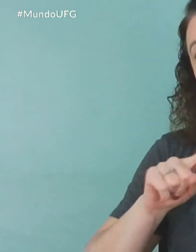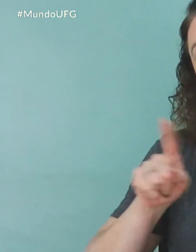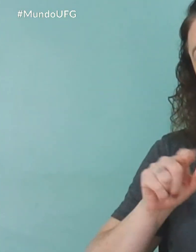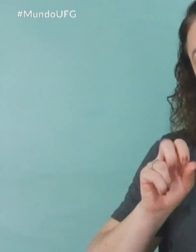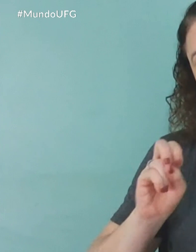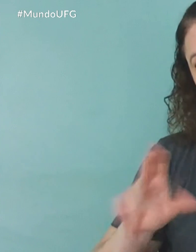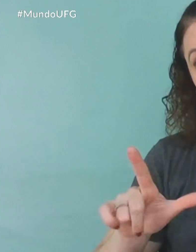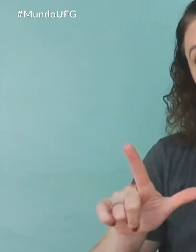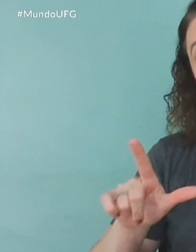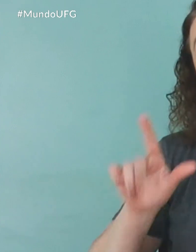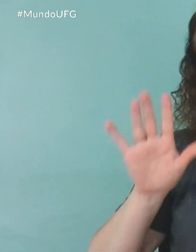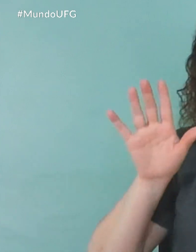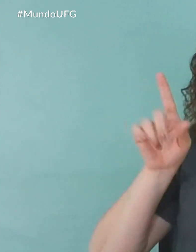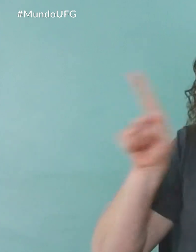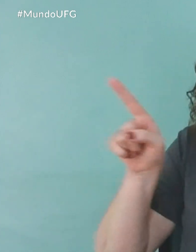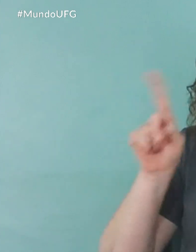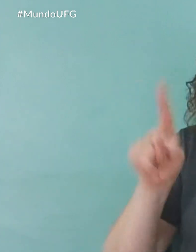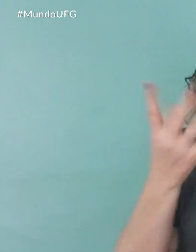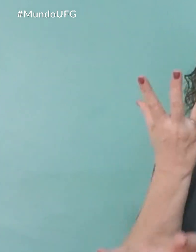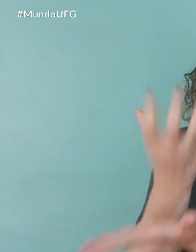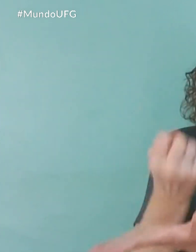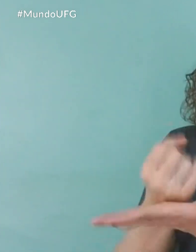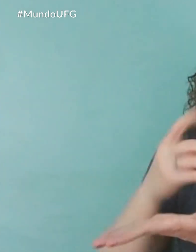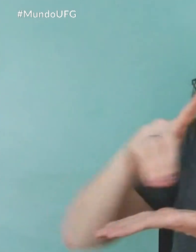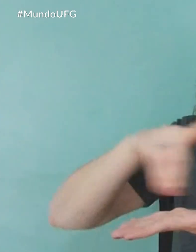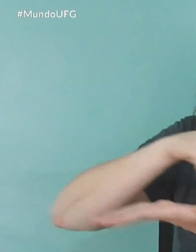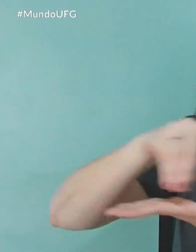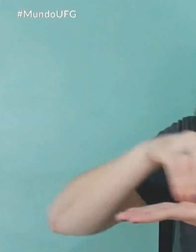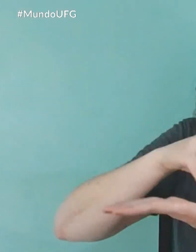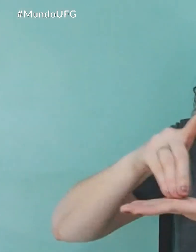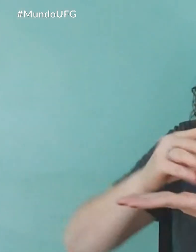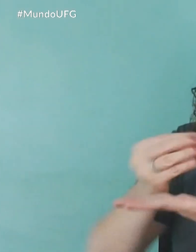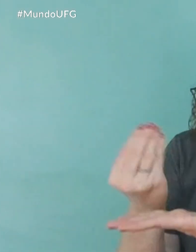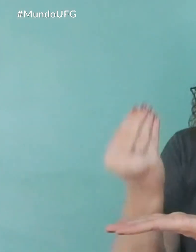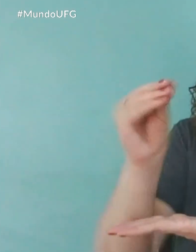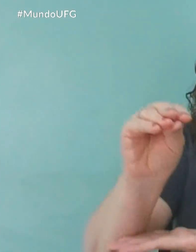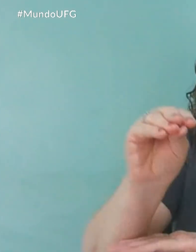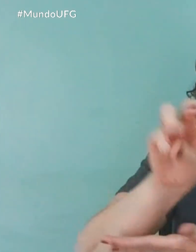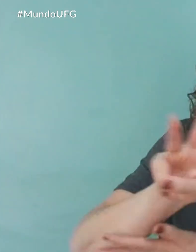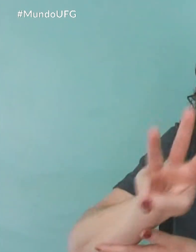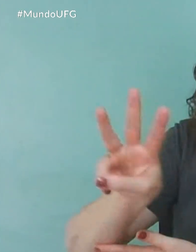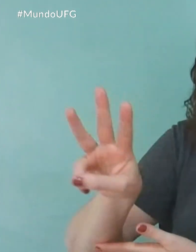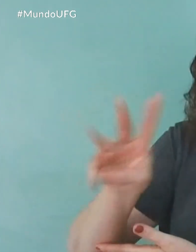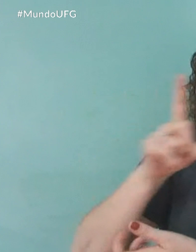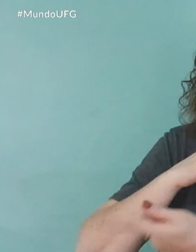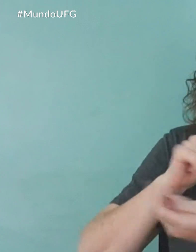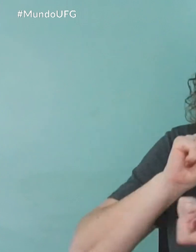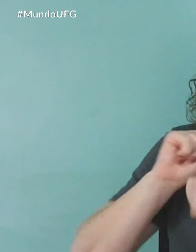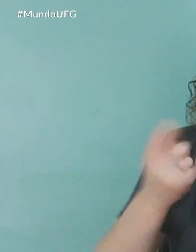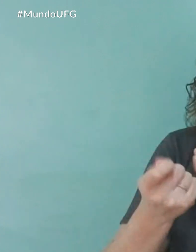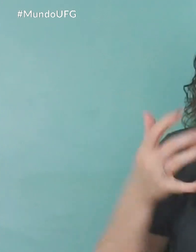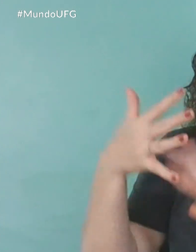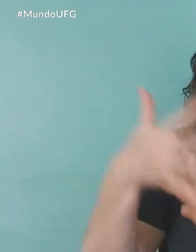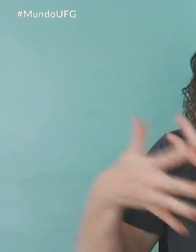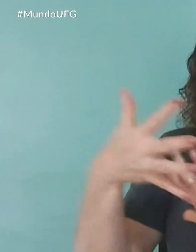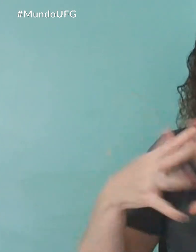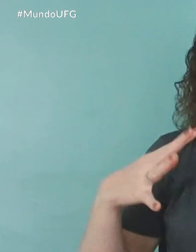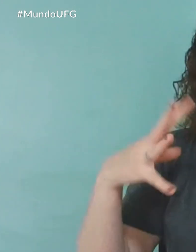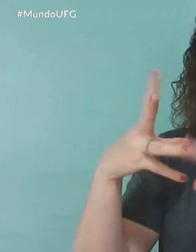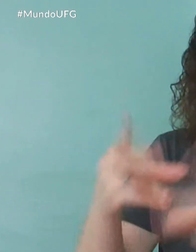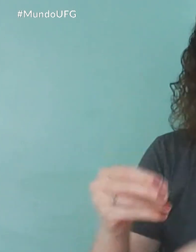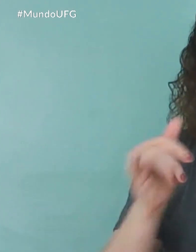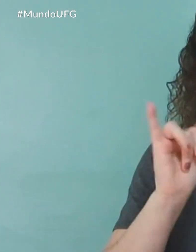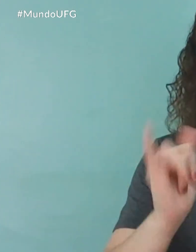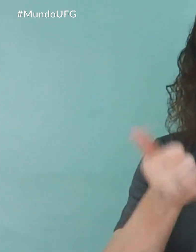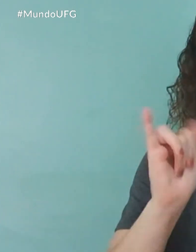Nós temos a editora Ararazu também como ponto de referência, né, onde nós tínhamos